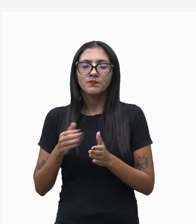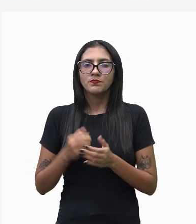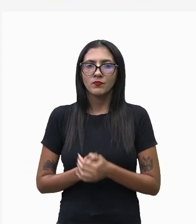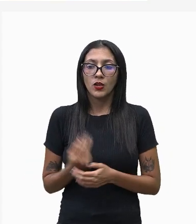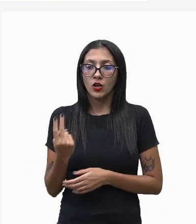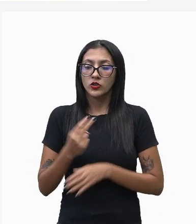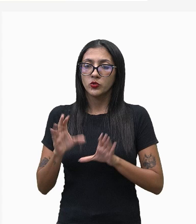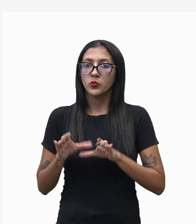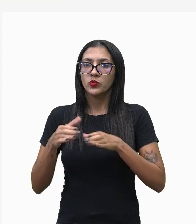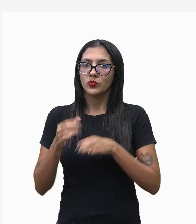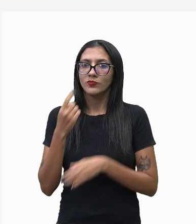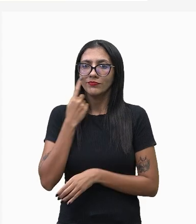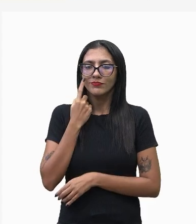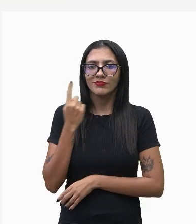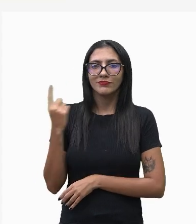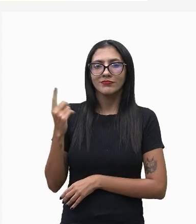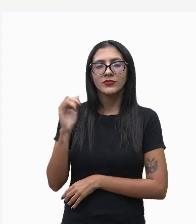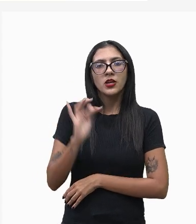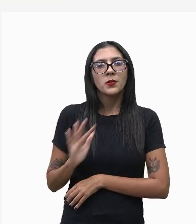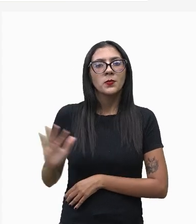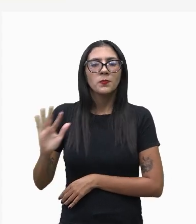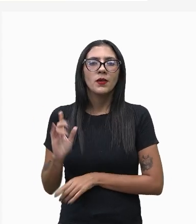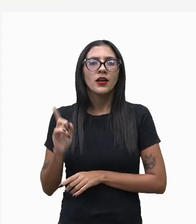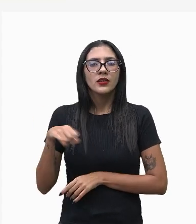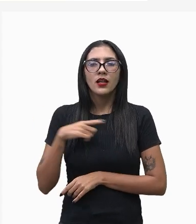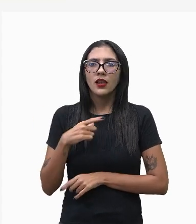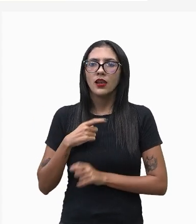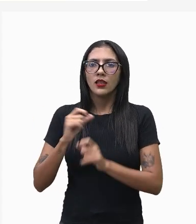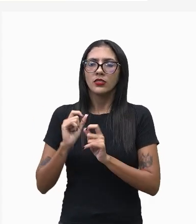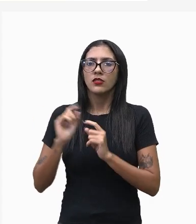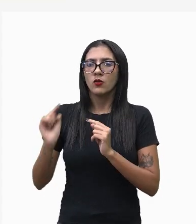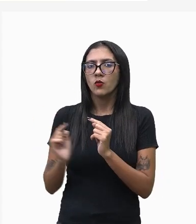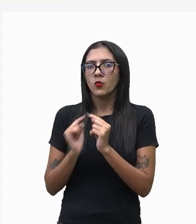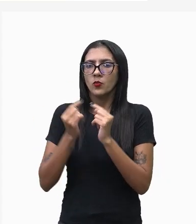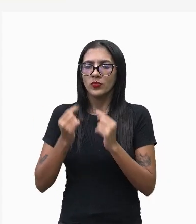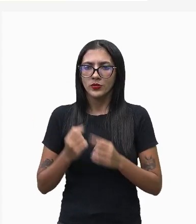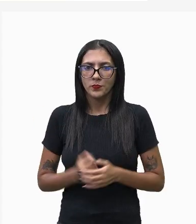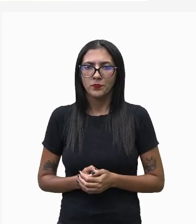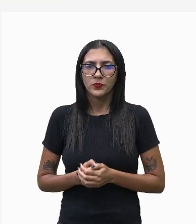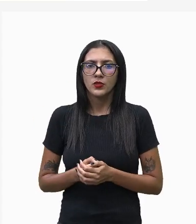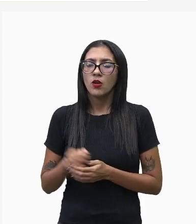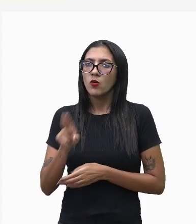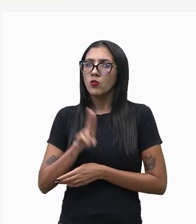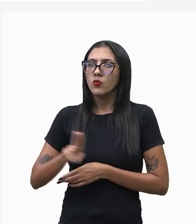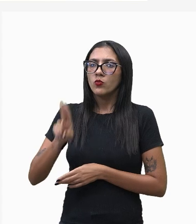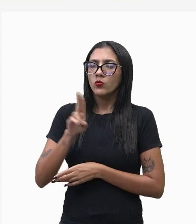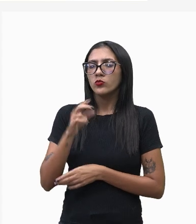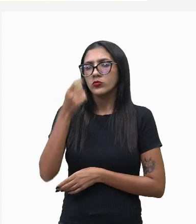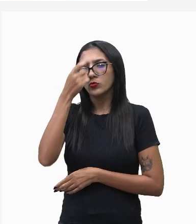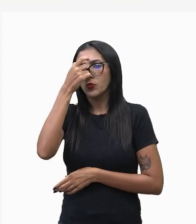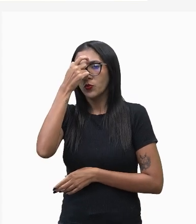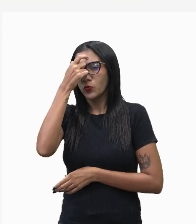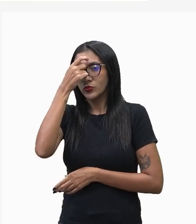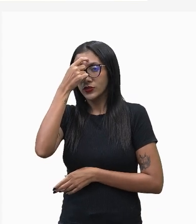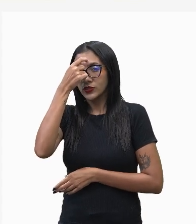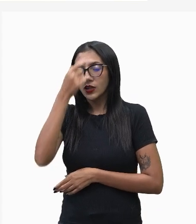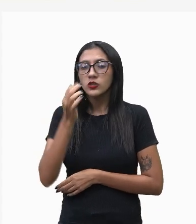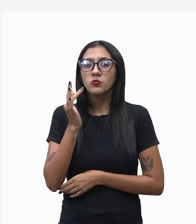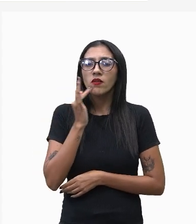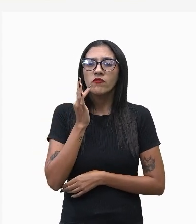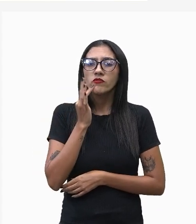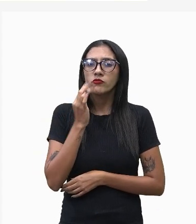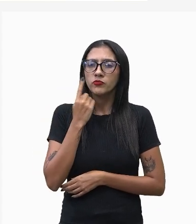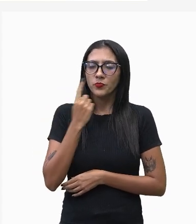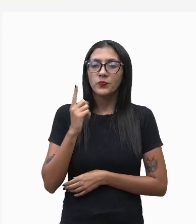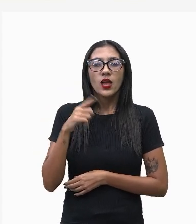a gente já olha a fotografia aqui, nós vemos ali mãos humanas, né, manejando ali um recurso natural, elas